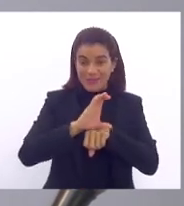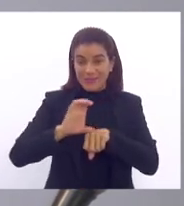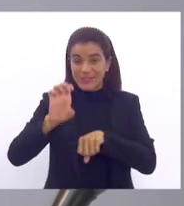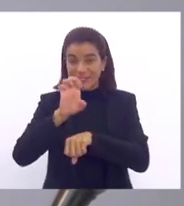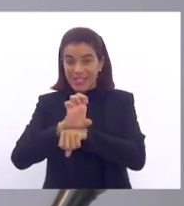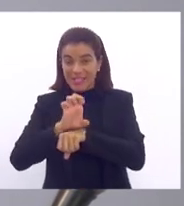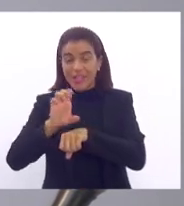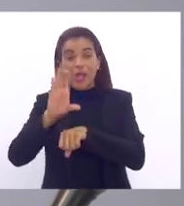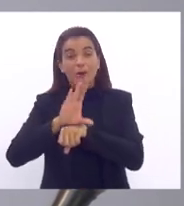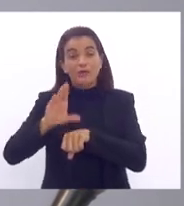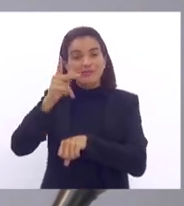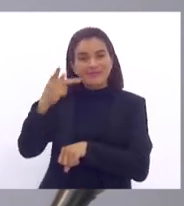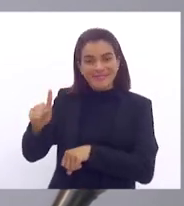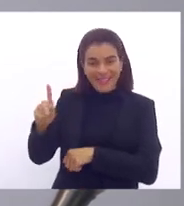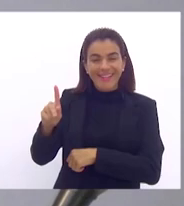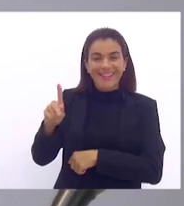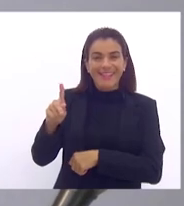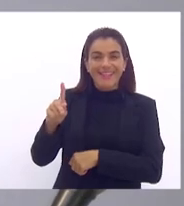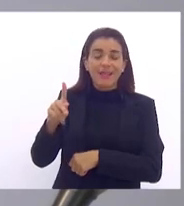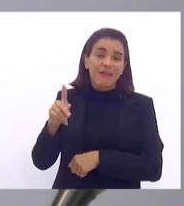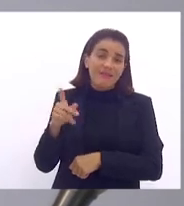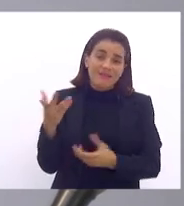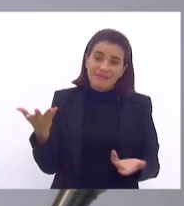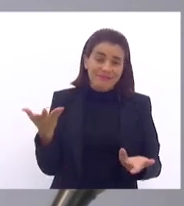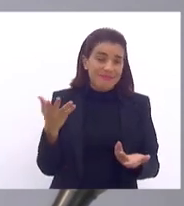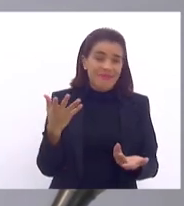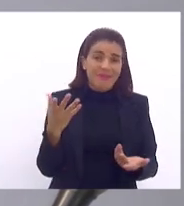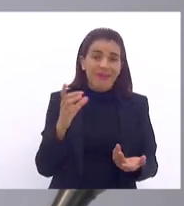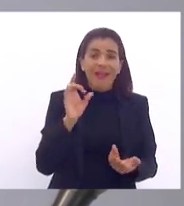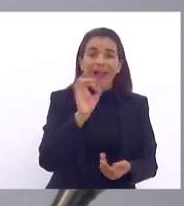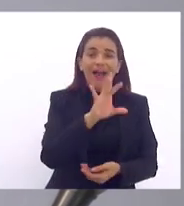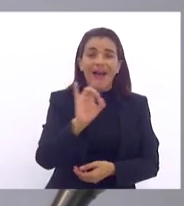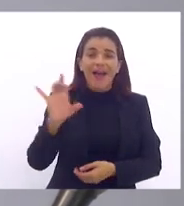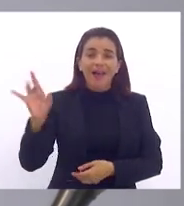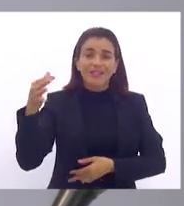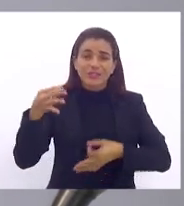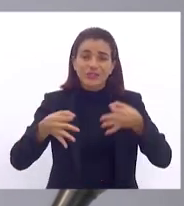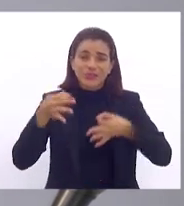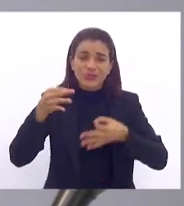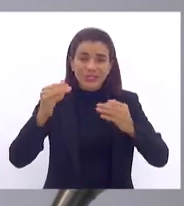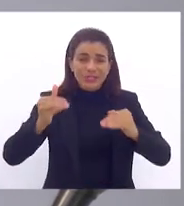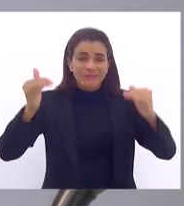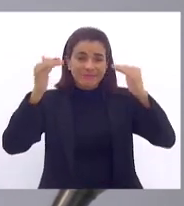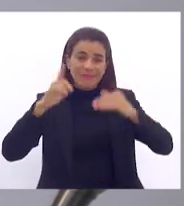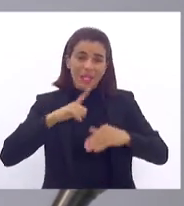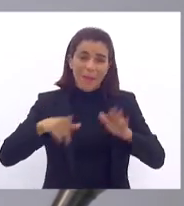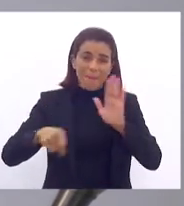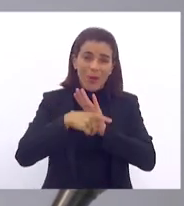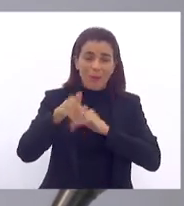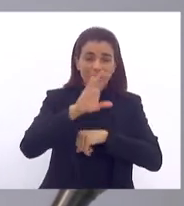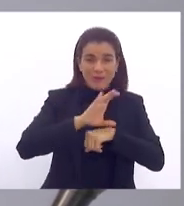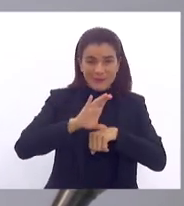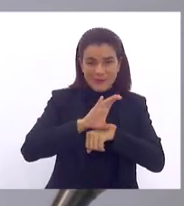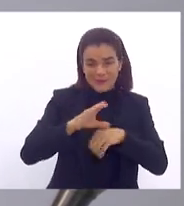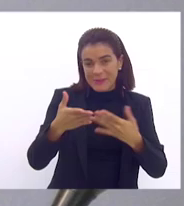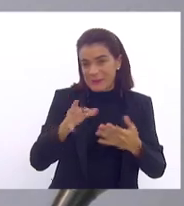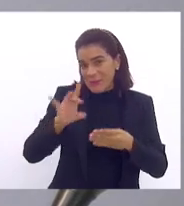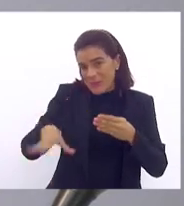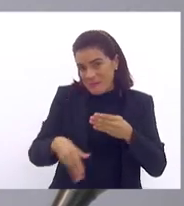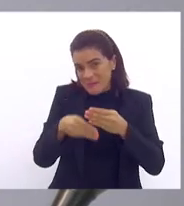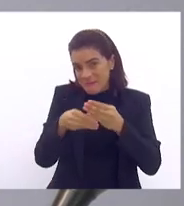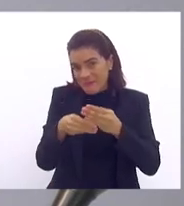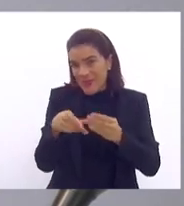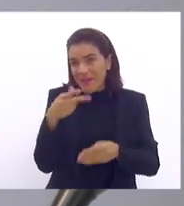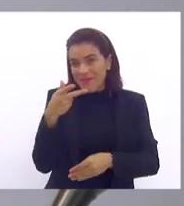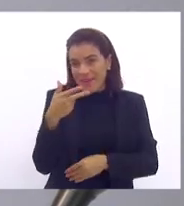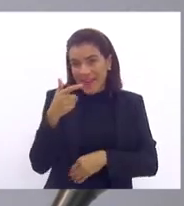constituição dele senão cada juiz cada Desembargador tem a sua própria constituição então só queria fazer esse parte que eu disse que só